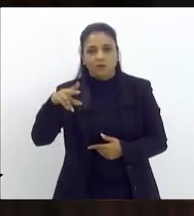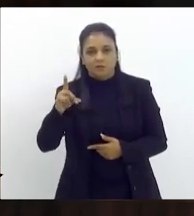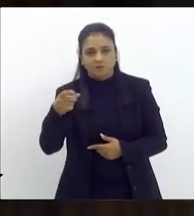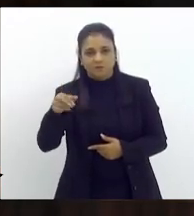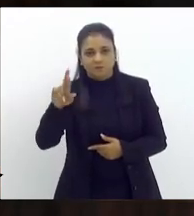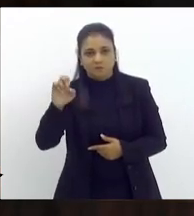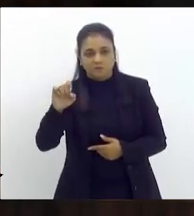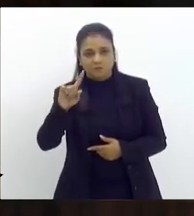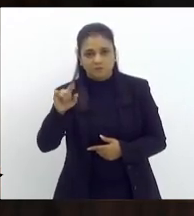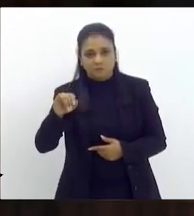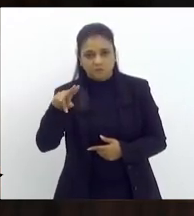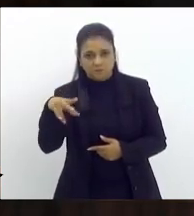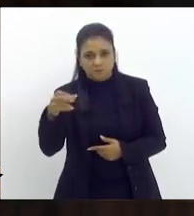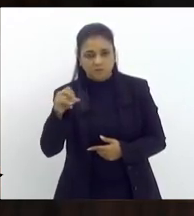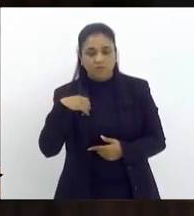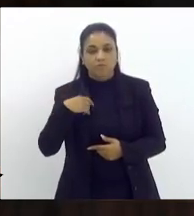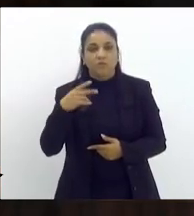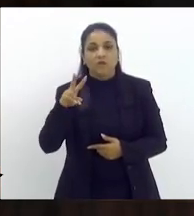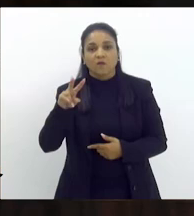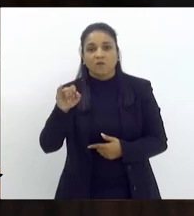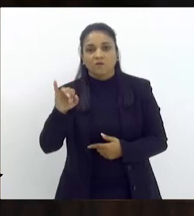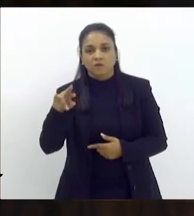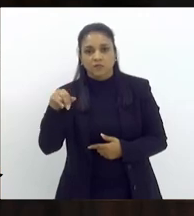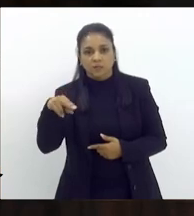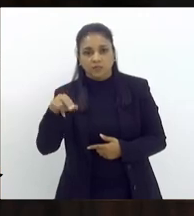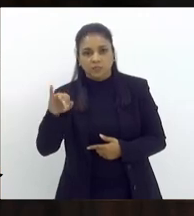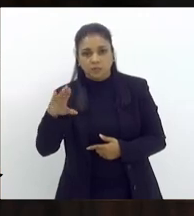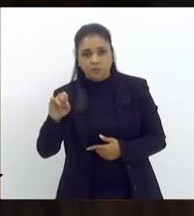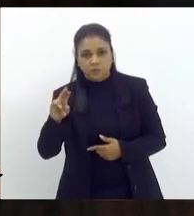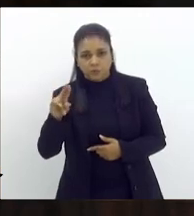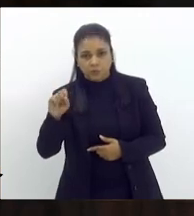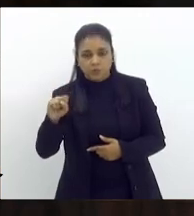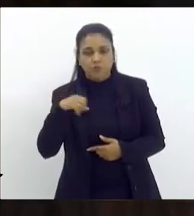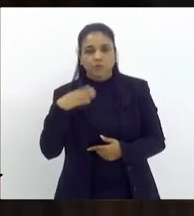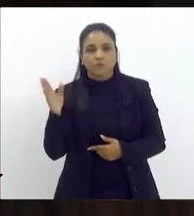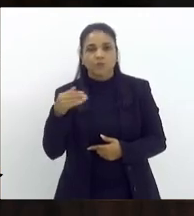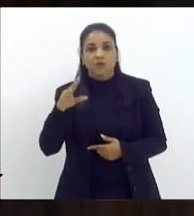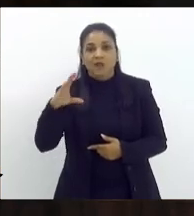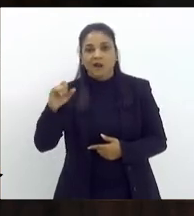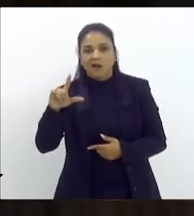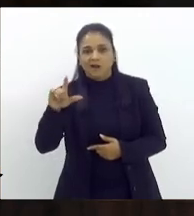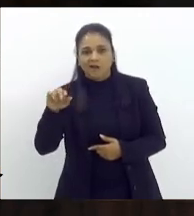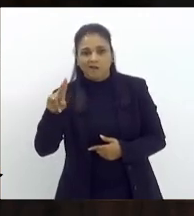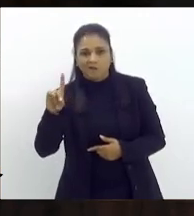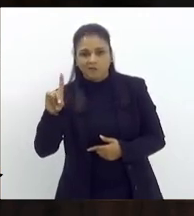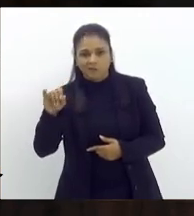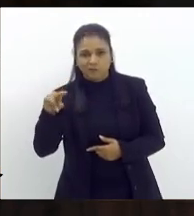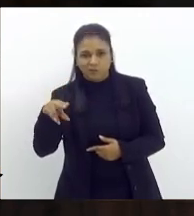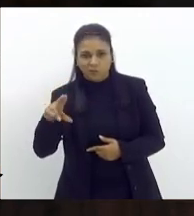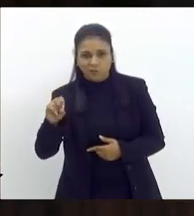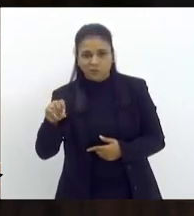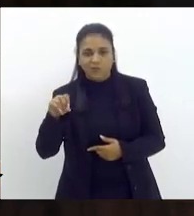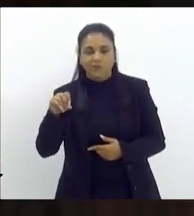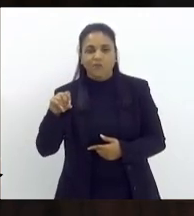Siciliano Deputado Vinícius cozzolino Deputado Cláudio Caiado